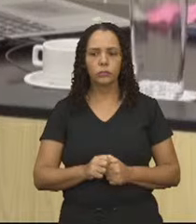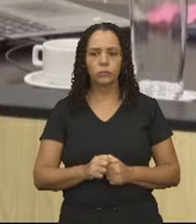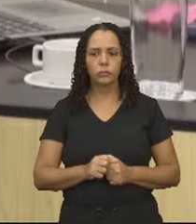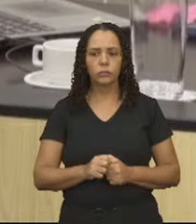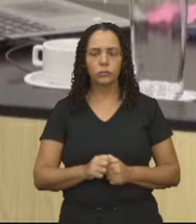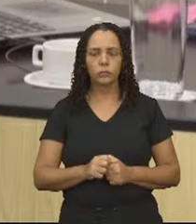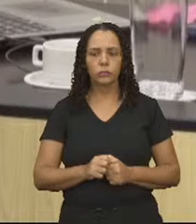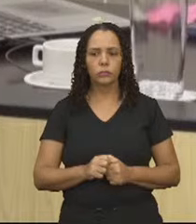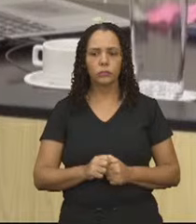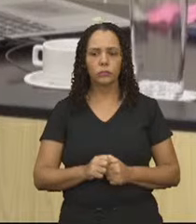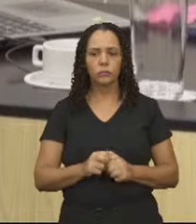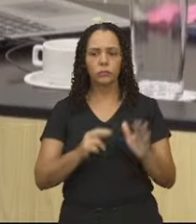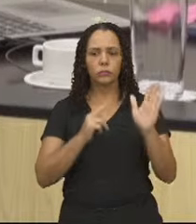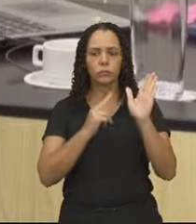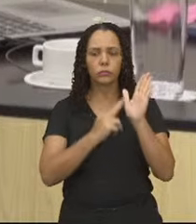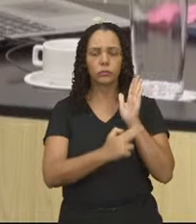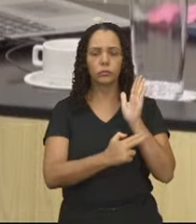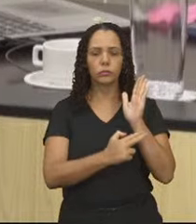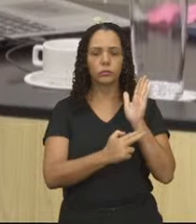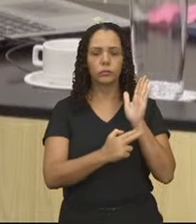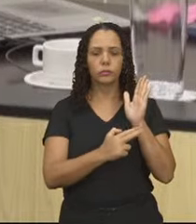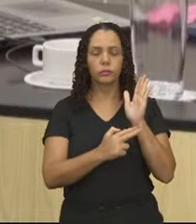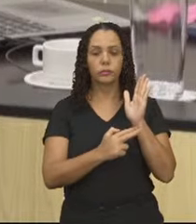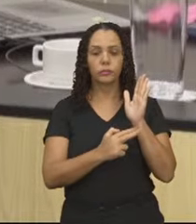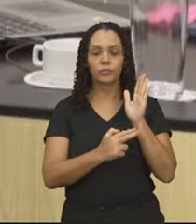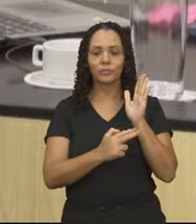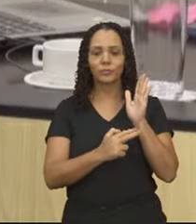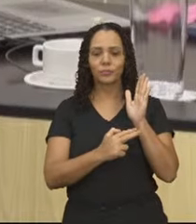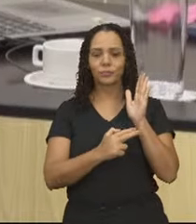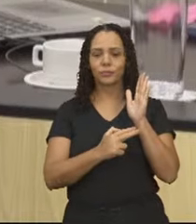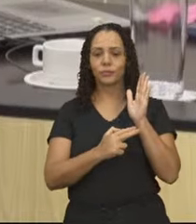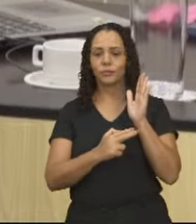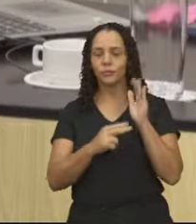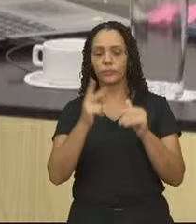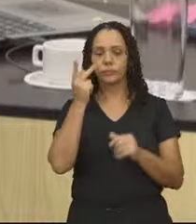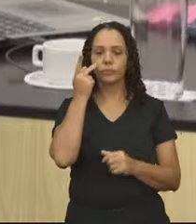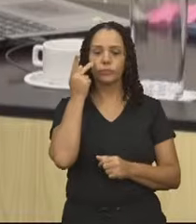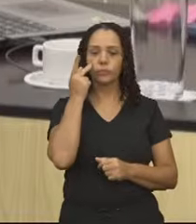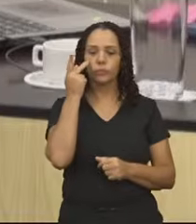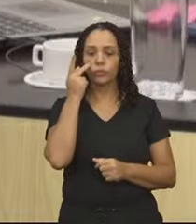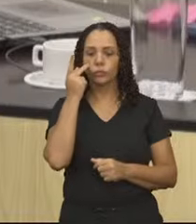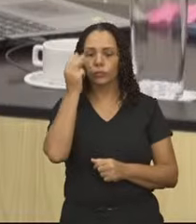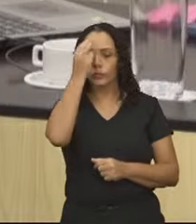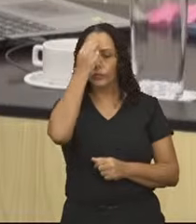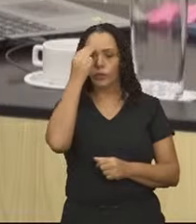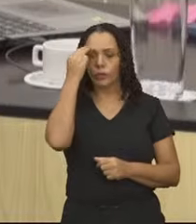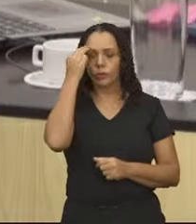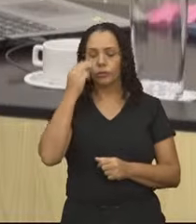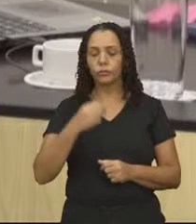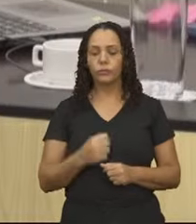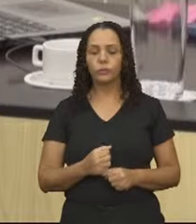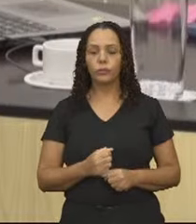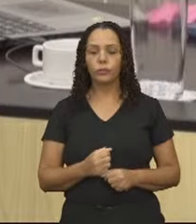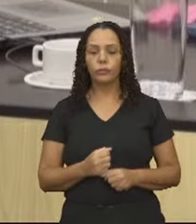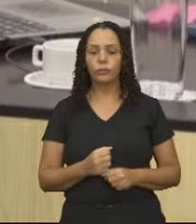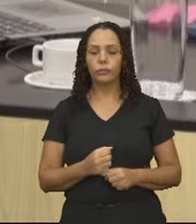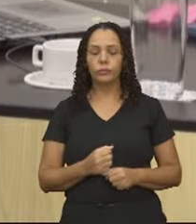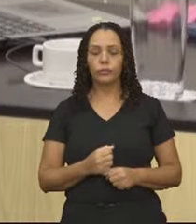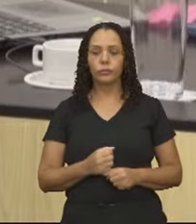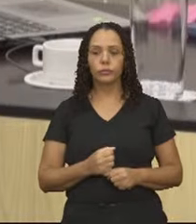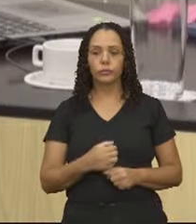Chiaradia. Voto formulado pelos vereadores Paulinho do Esporte e Maria Amélia.